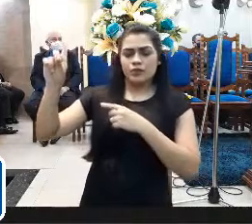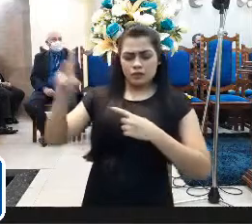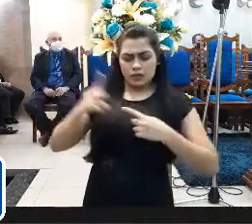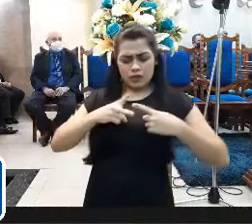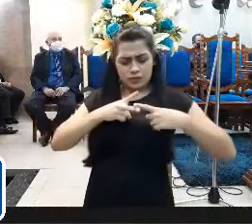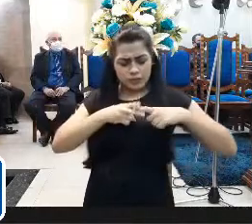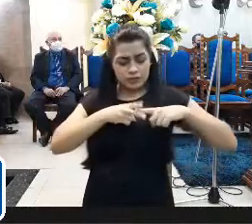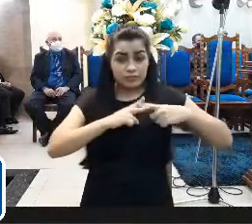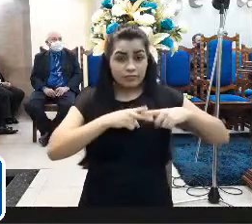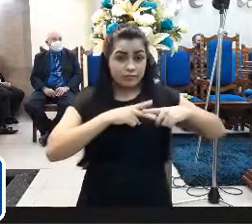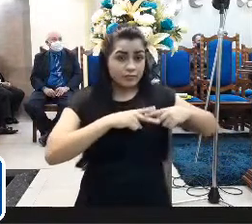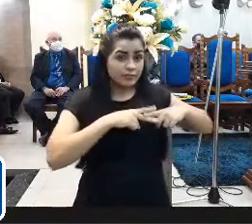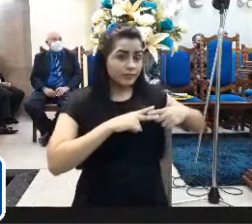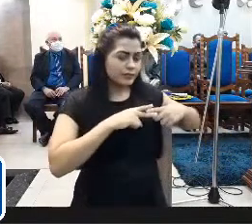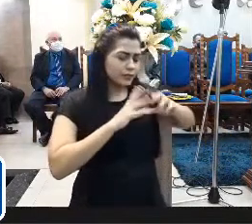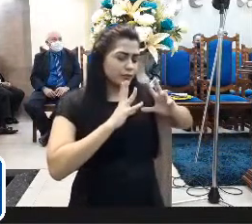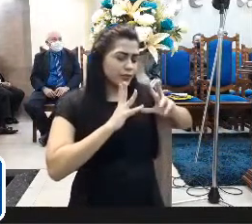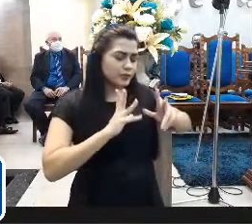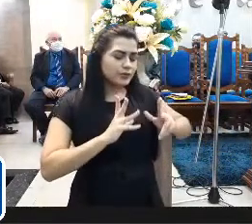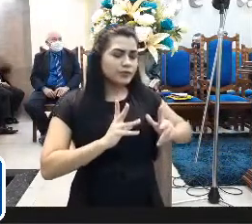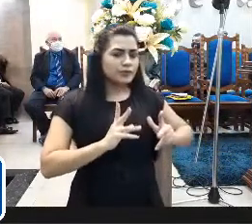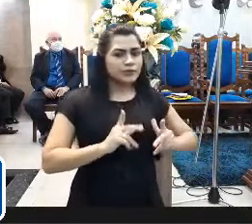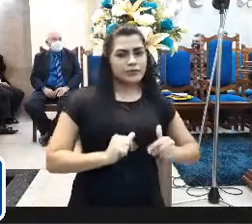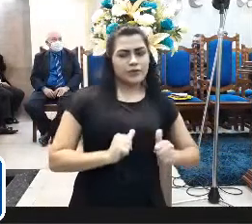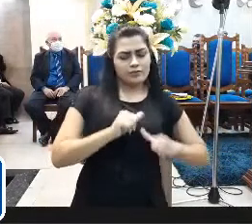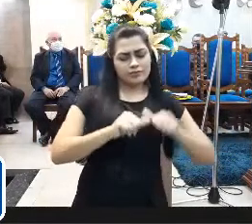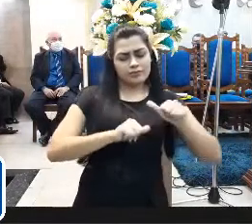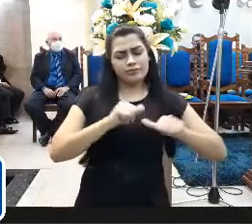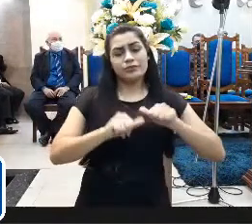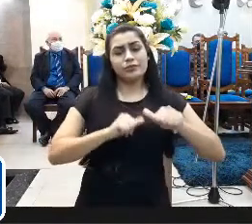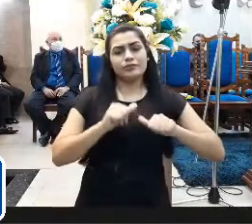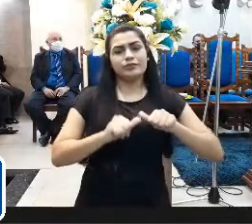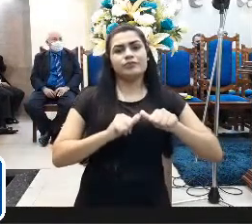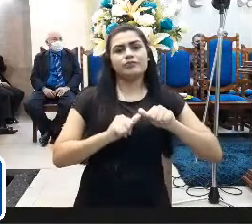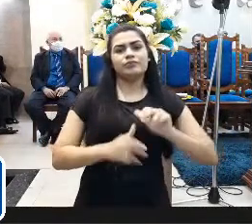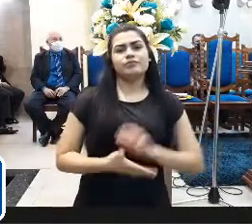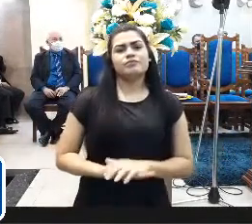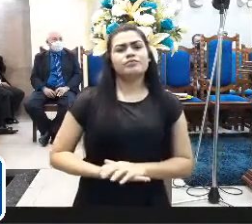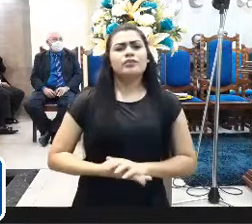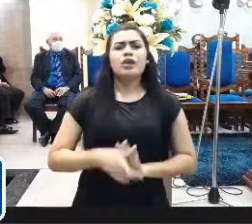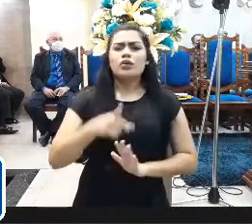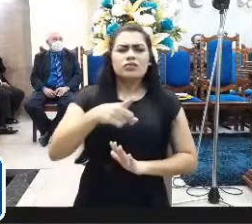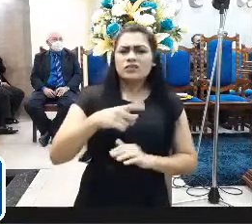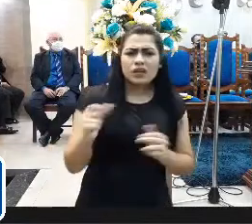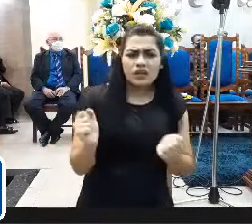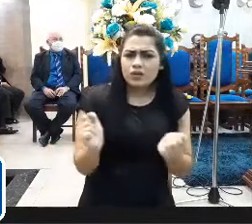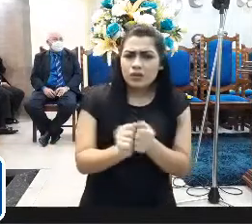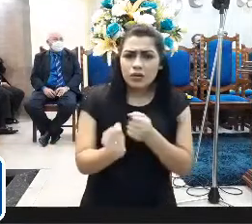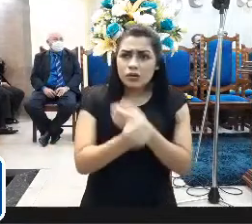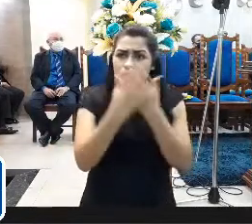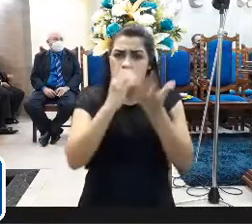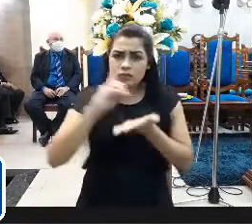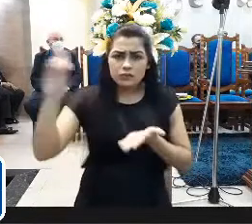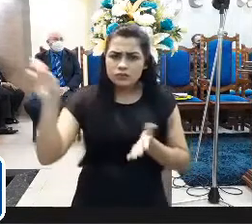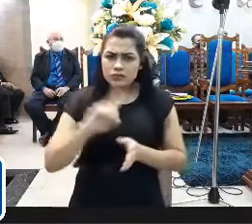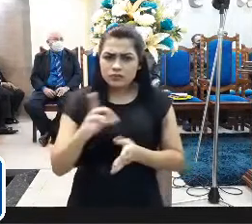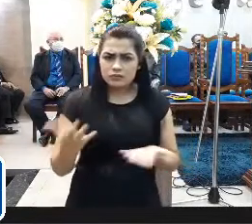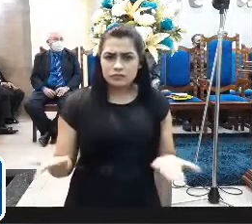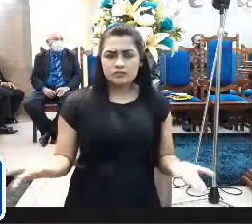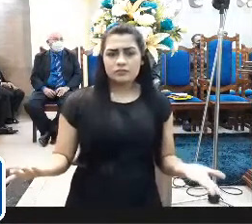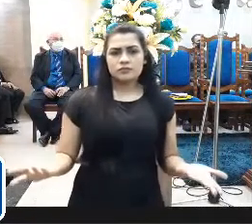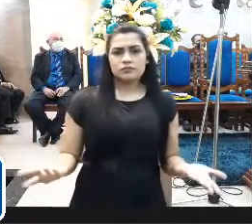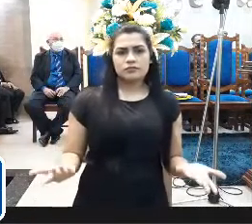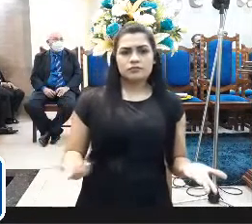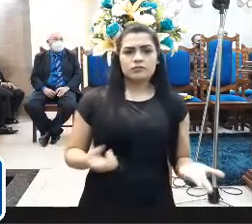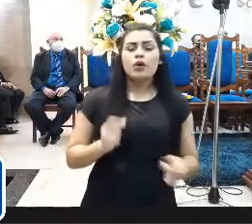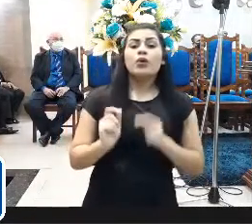Vai aperfeiçoar você. Ele vai te aperfeiçoar. Você não dá glória a Deus por isso, não? O que é que Ele vai fazer